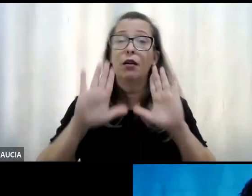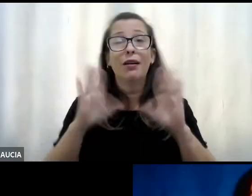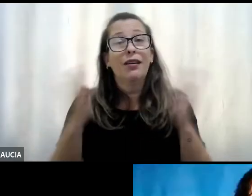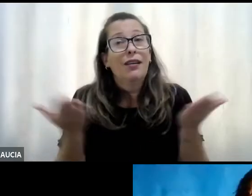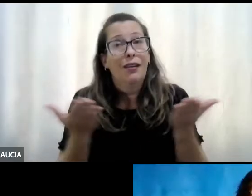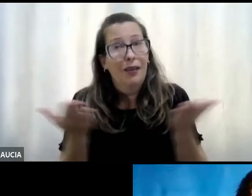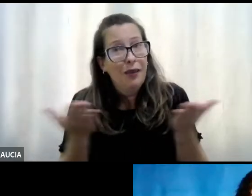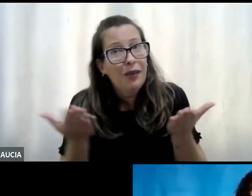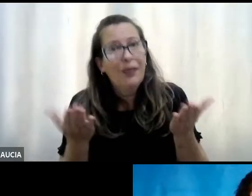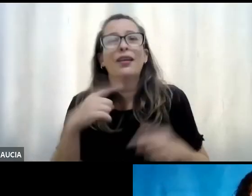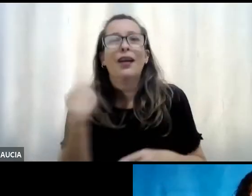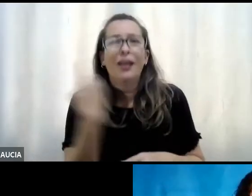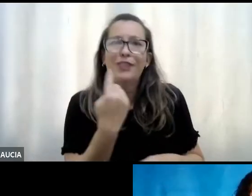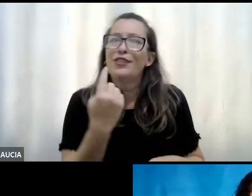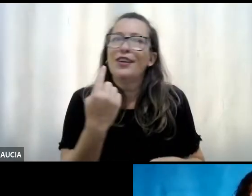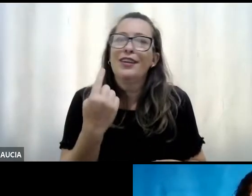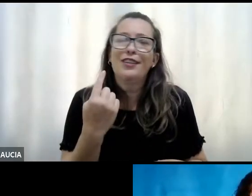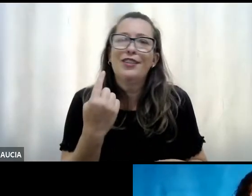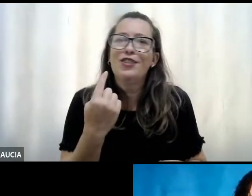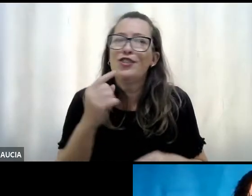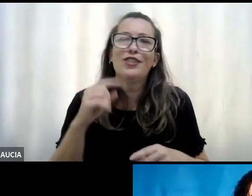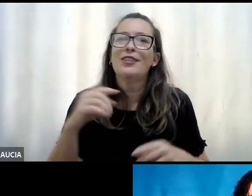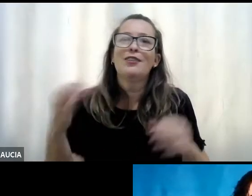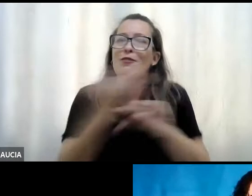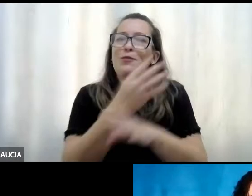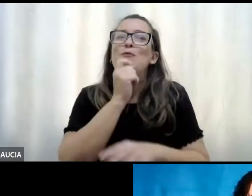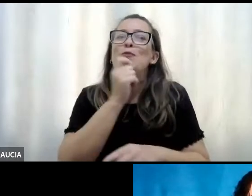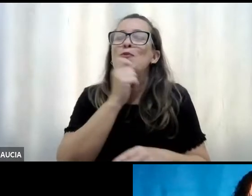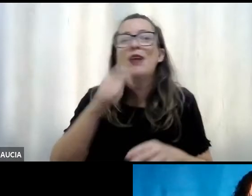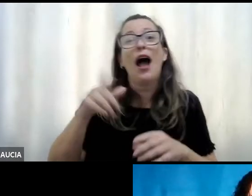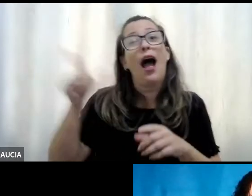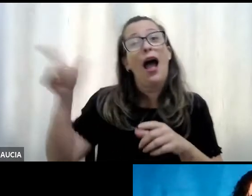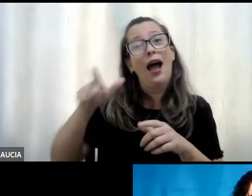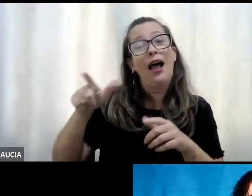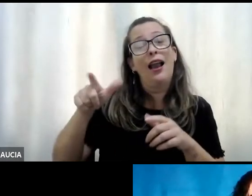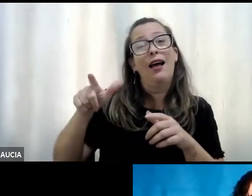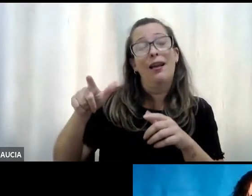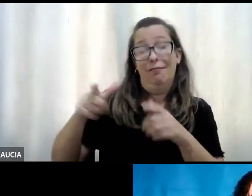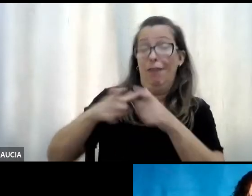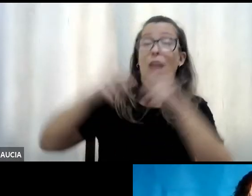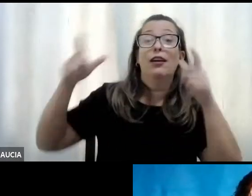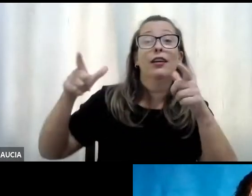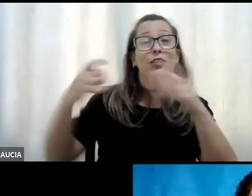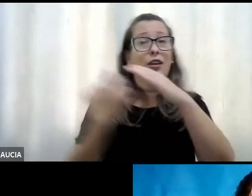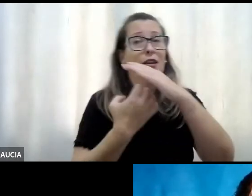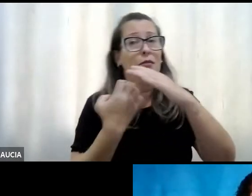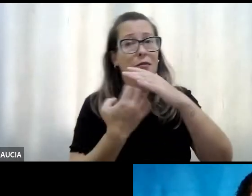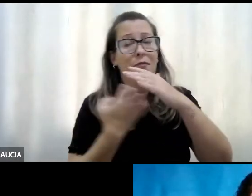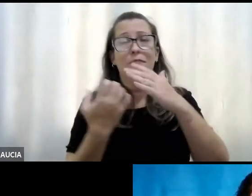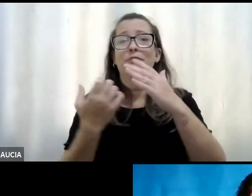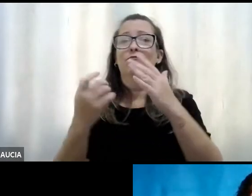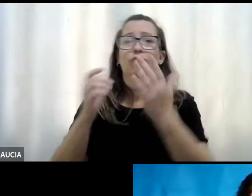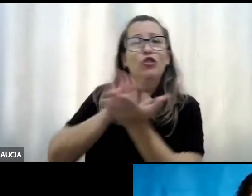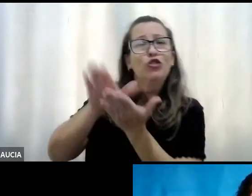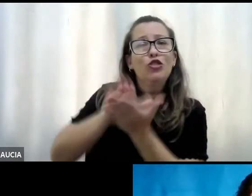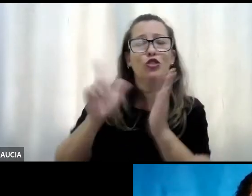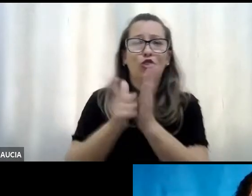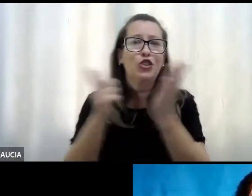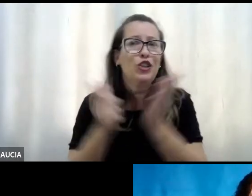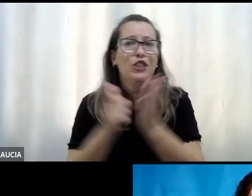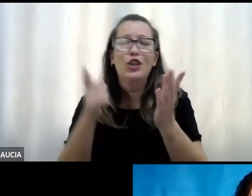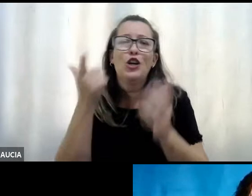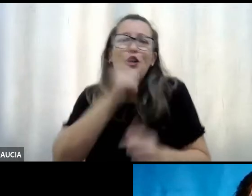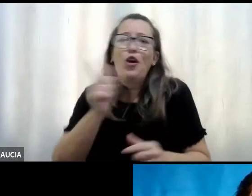Agora, a gente não superou, a grande imprensa não conseguiu superar a fragmentação que é própria da sua forma de noticiar. E